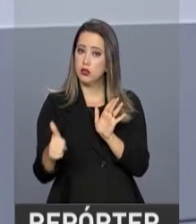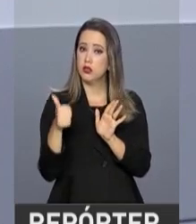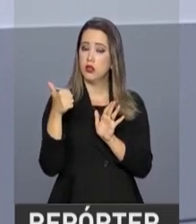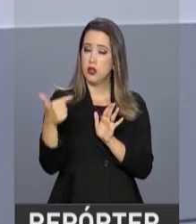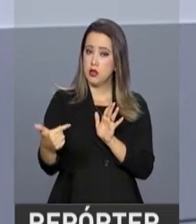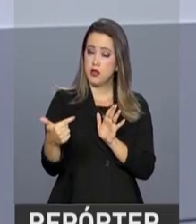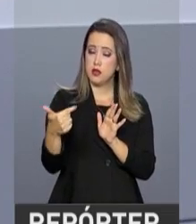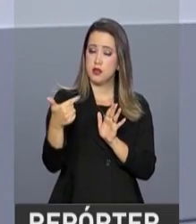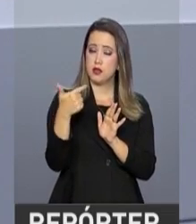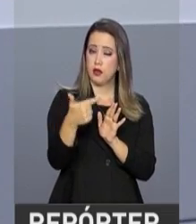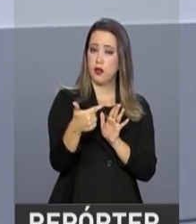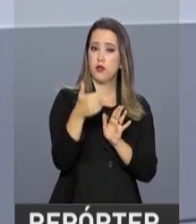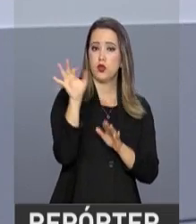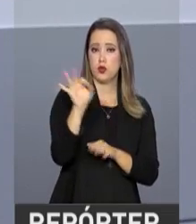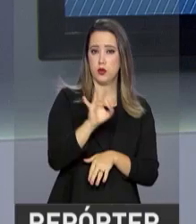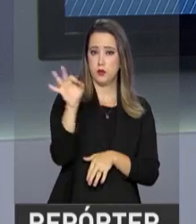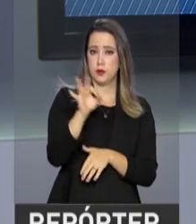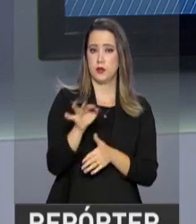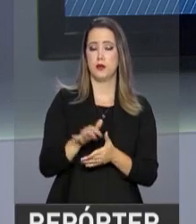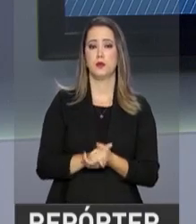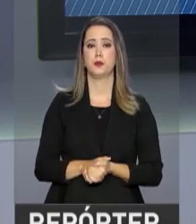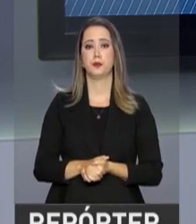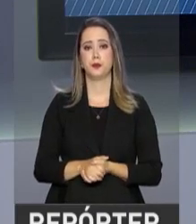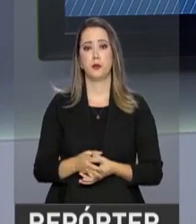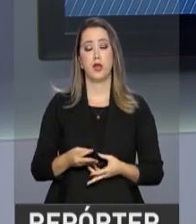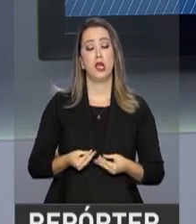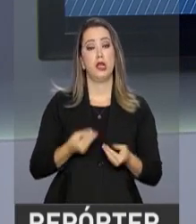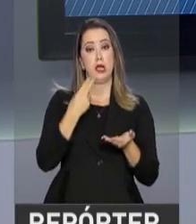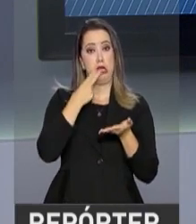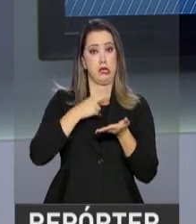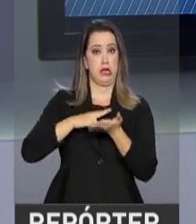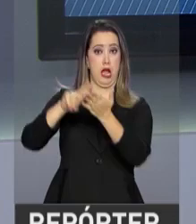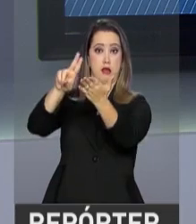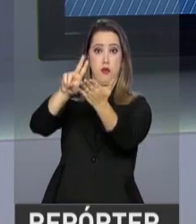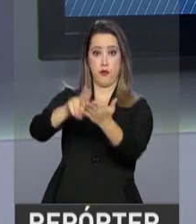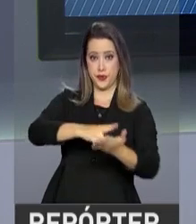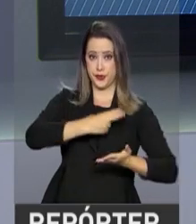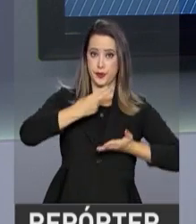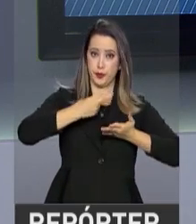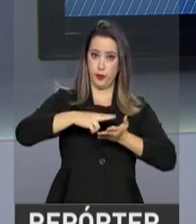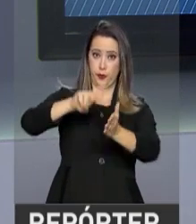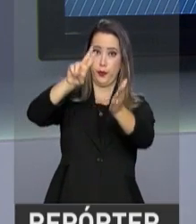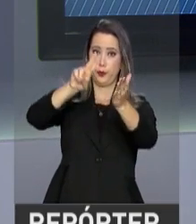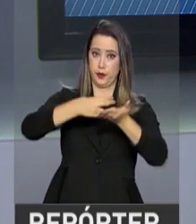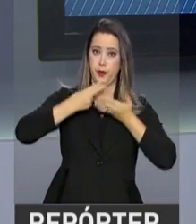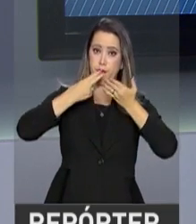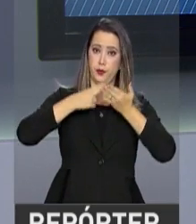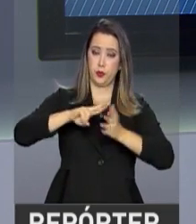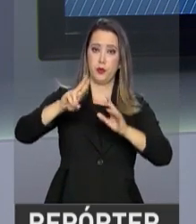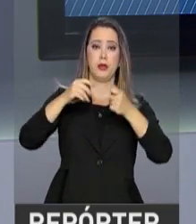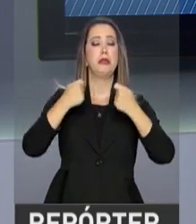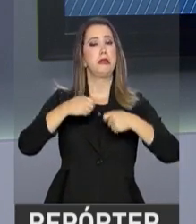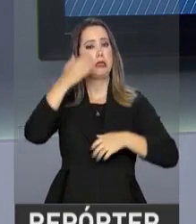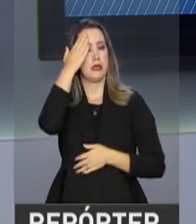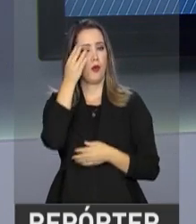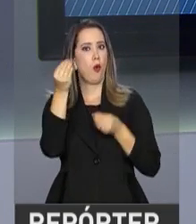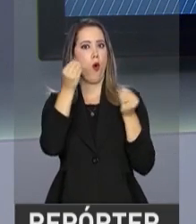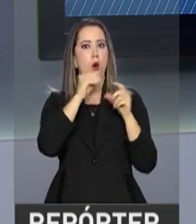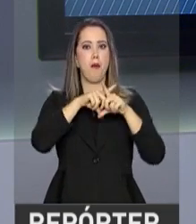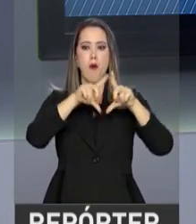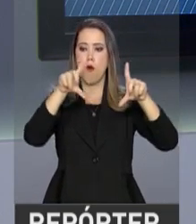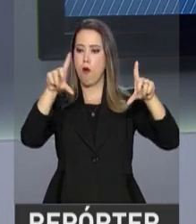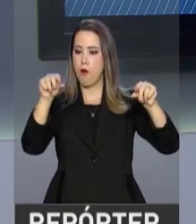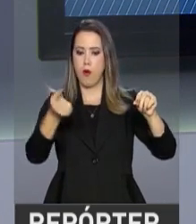122 por cento quem envia ou recebe muitas encomendas pelos correios sabe como é difícil guardar tanto os